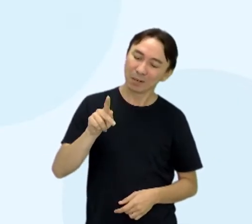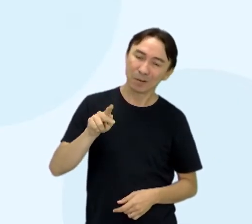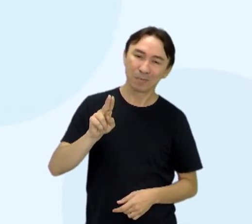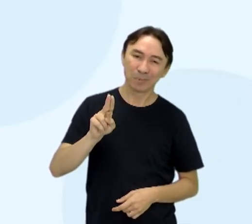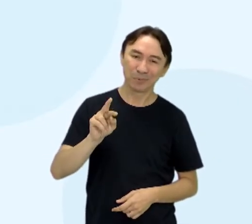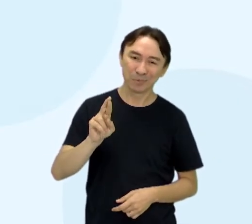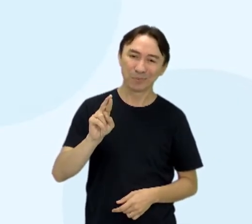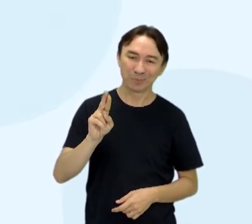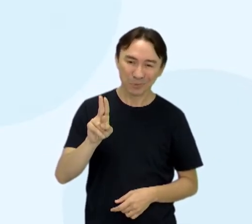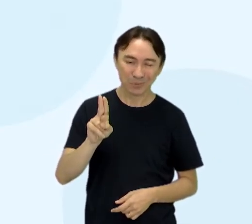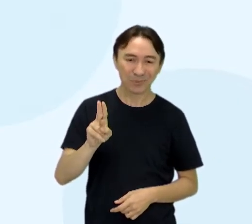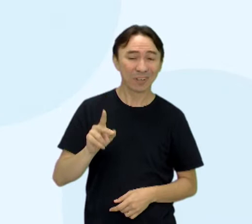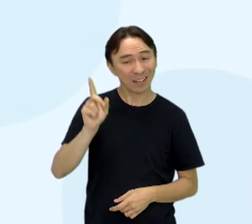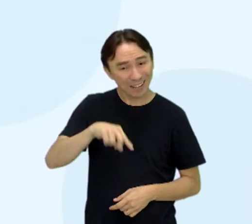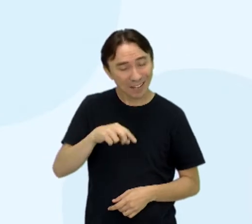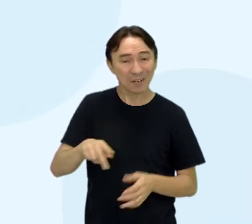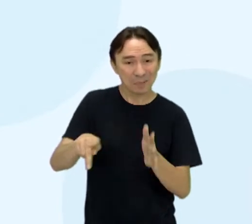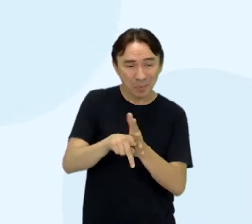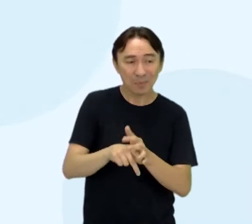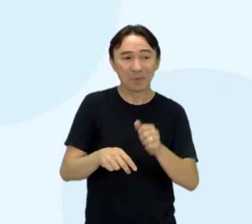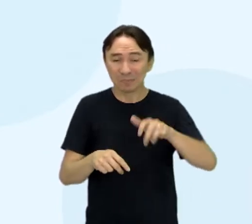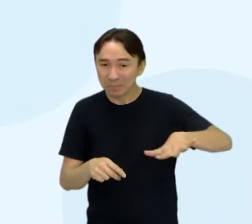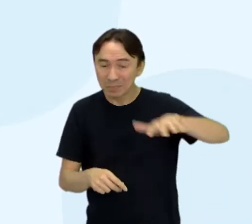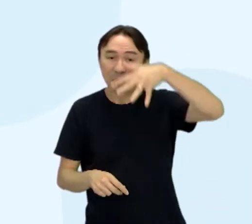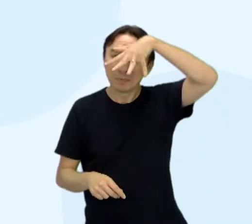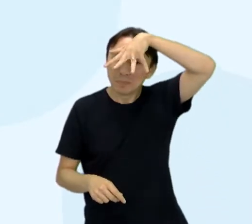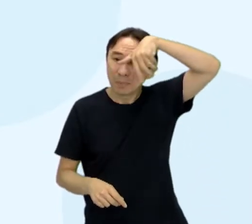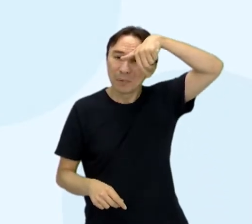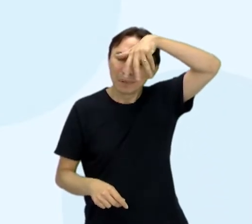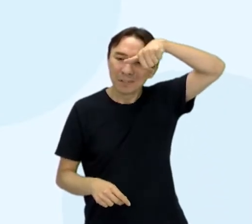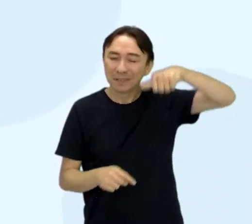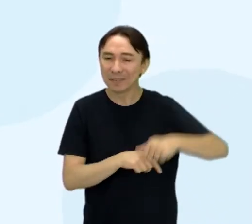ali da região amazônica, de um canto